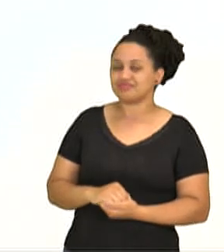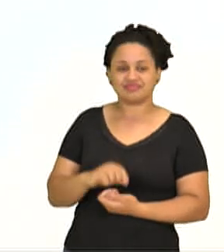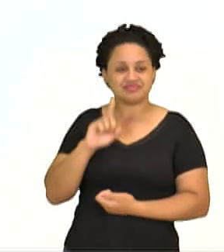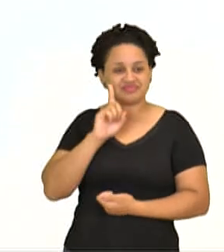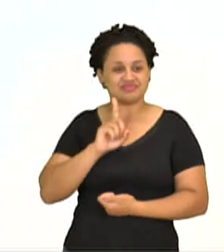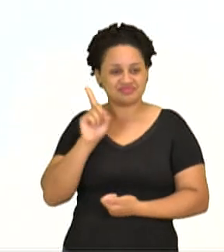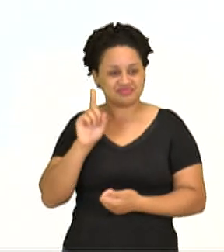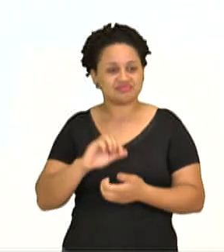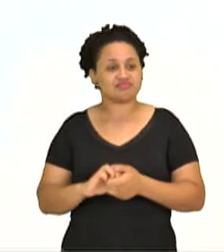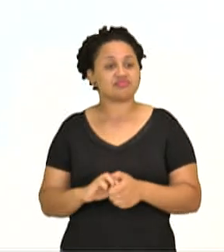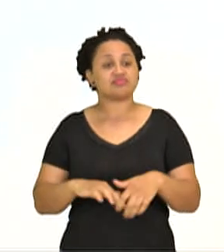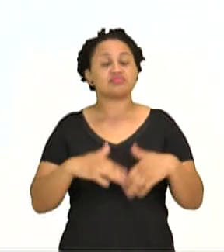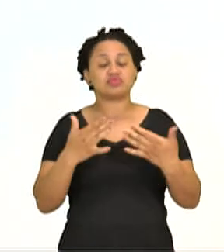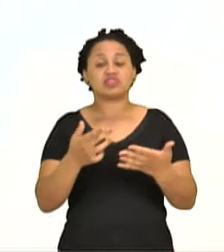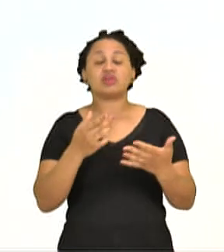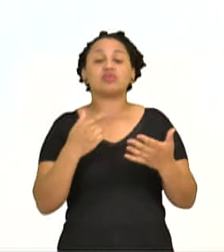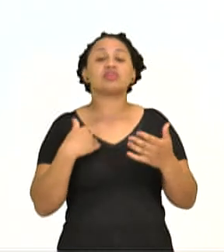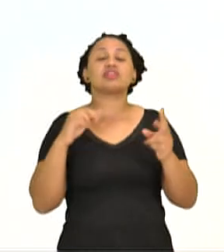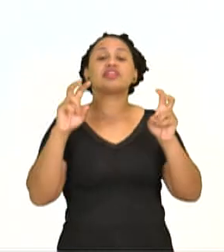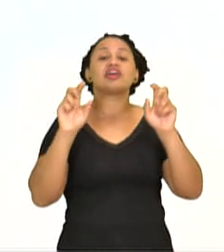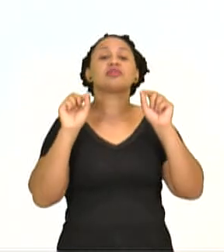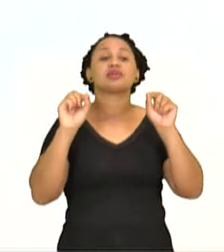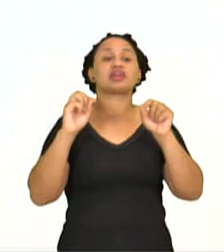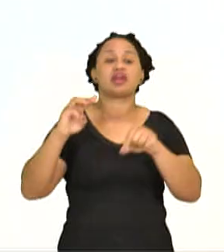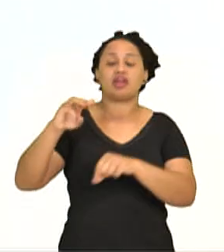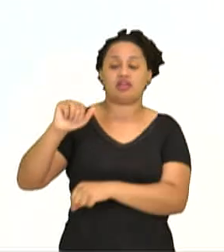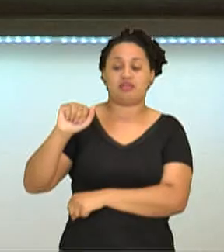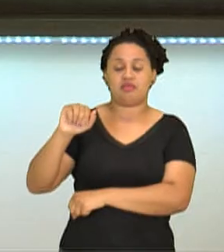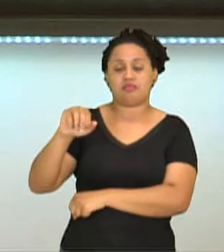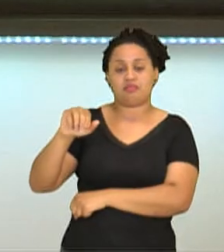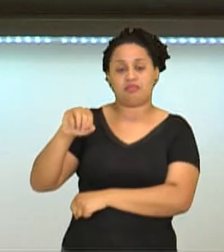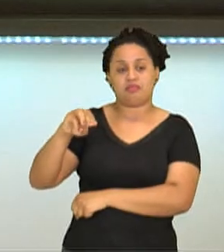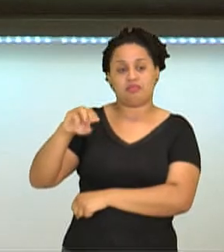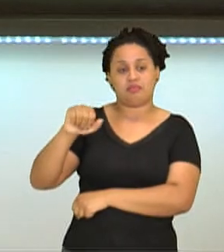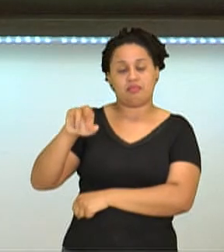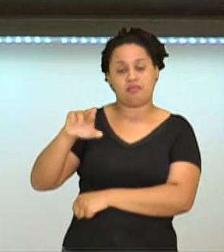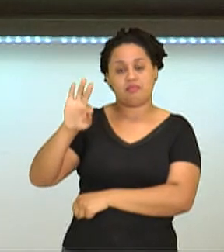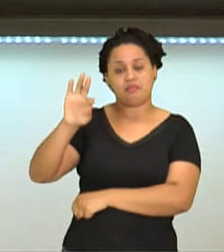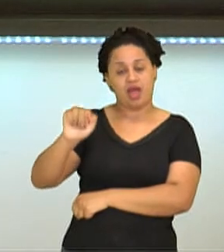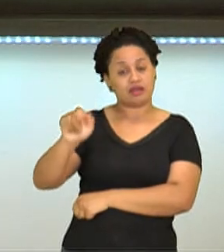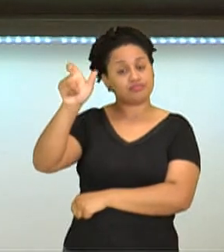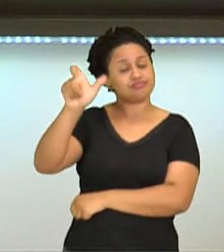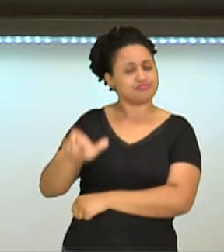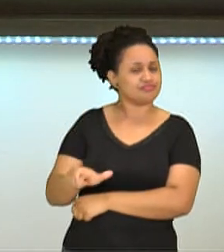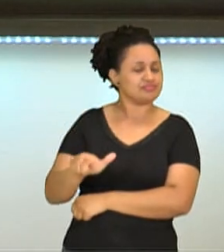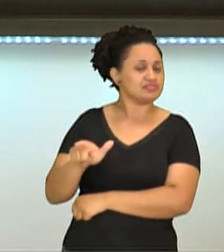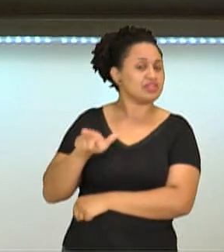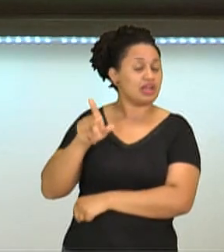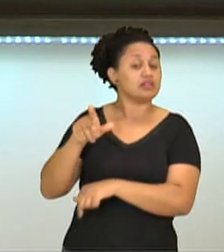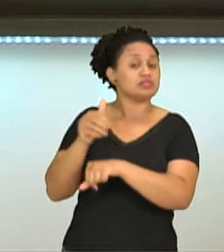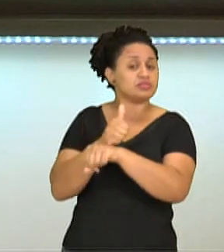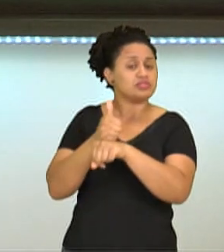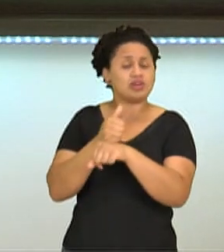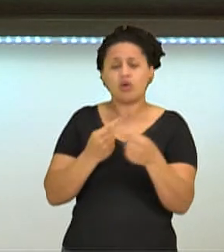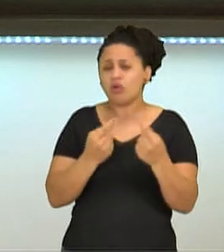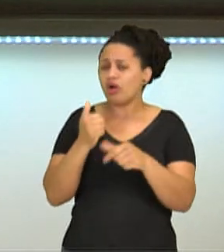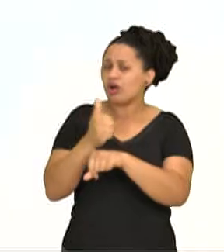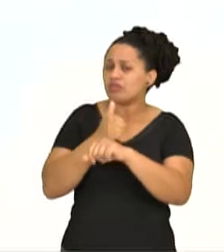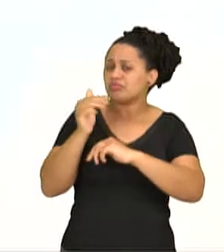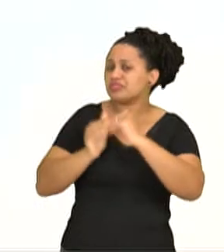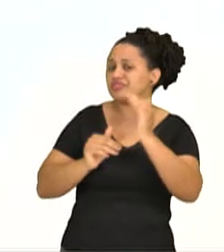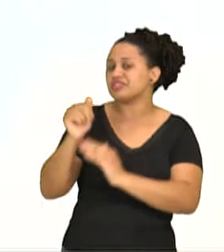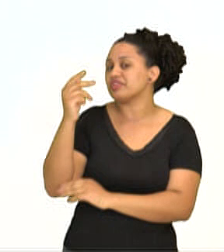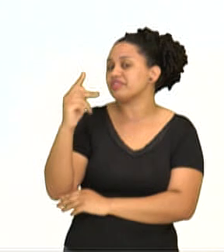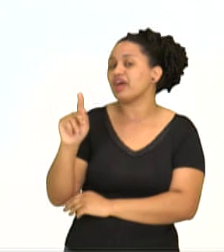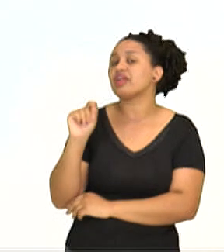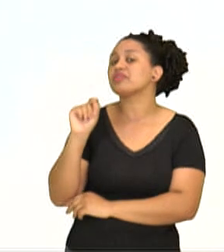Marta. Nós vamos falar da Marta. A Marta é essa profissional. Que profissão será que ela tem?